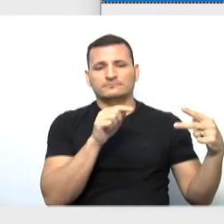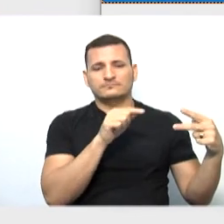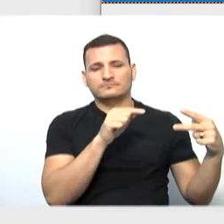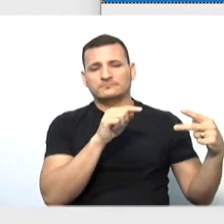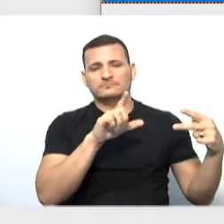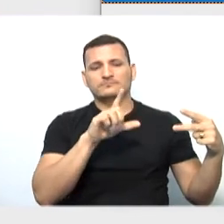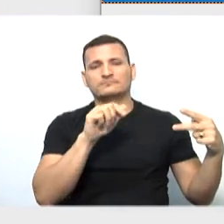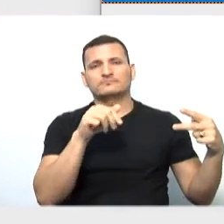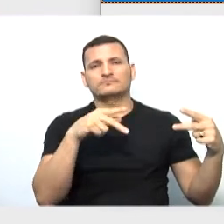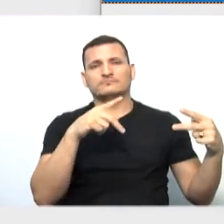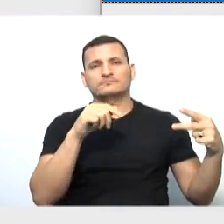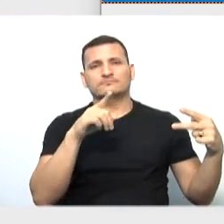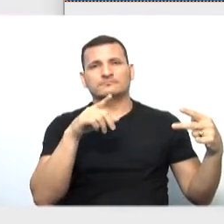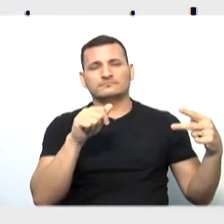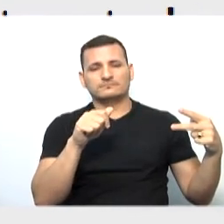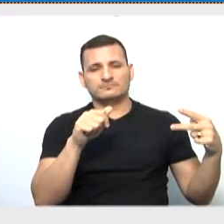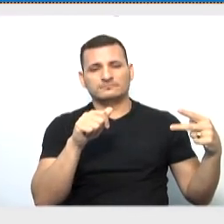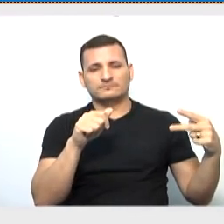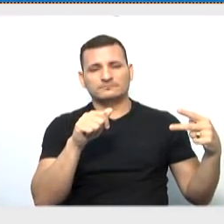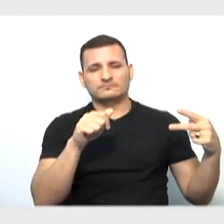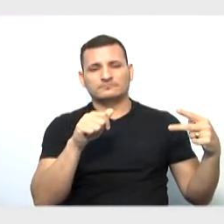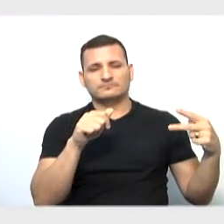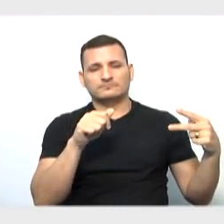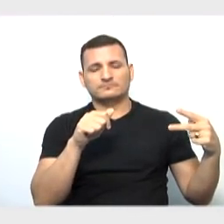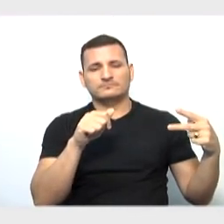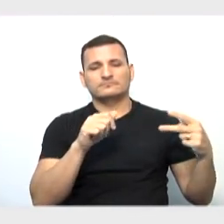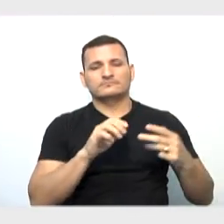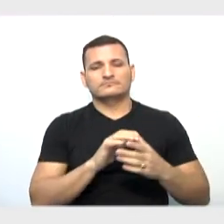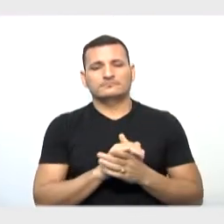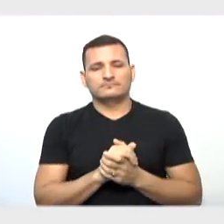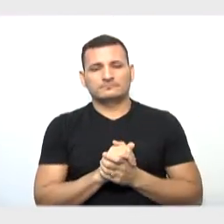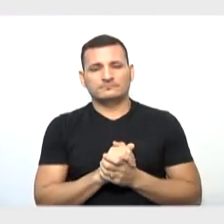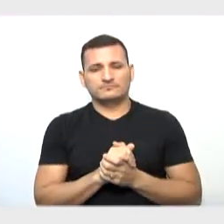nome aí, lâmpada. Terminou?